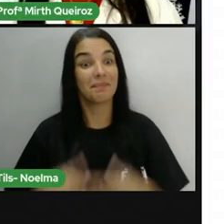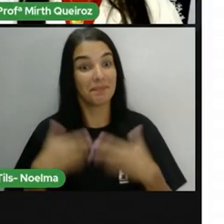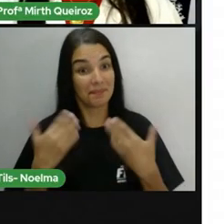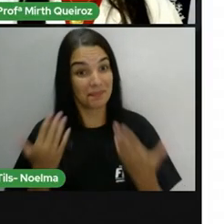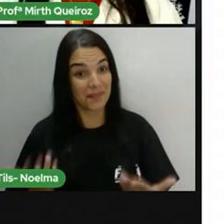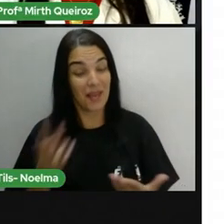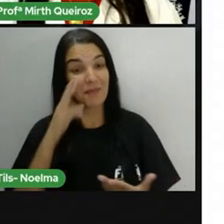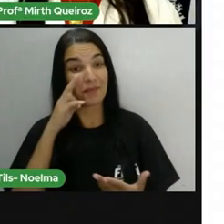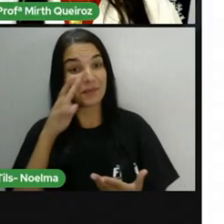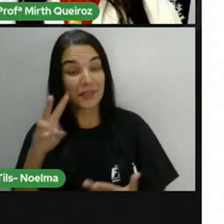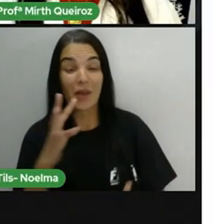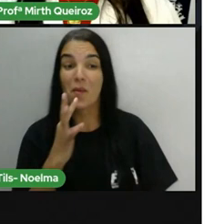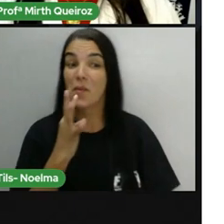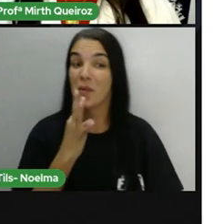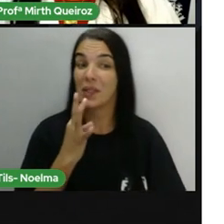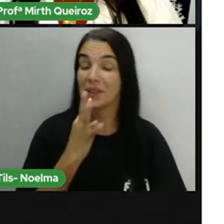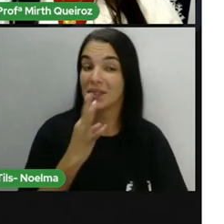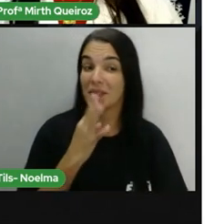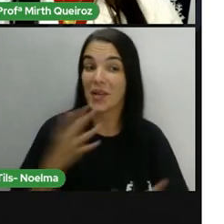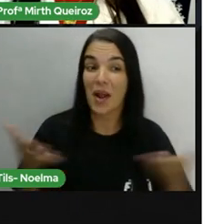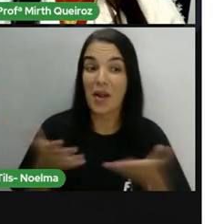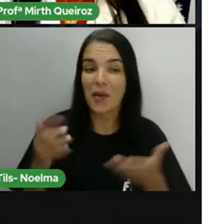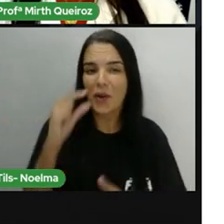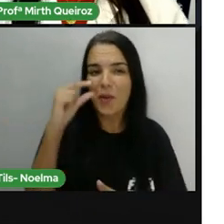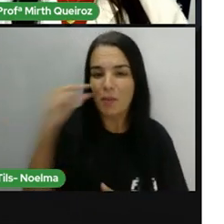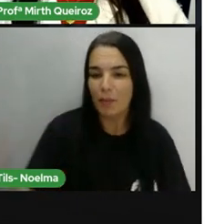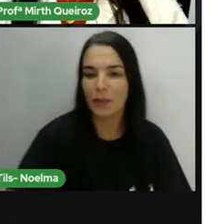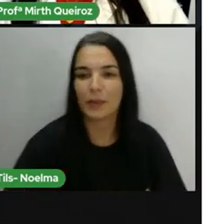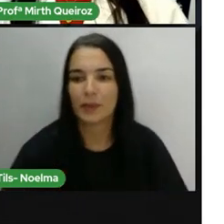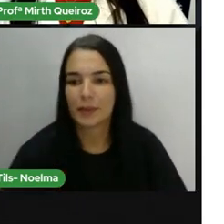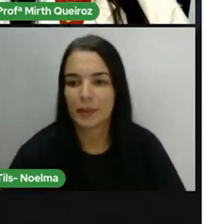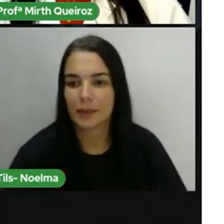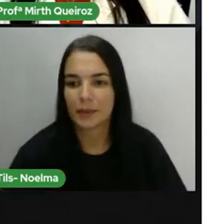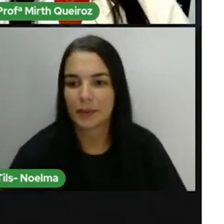Pronto, vocês conheceram aí um pouquinho